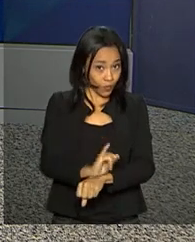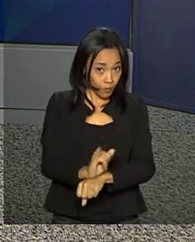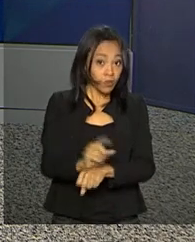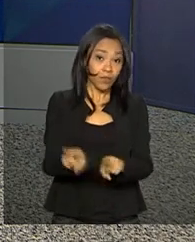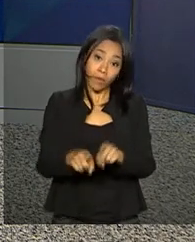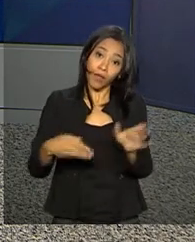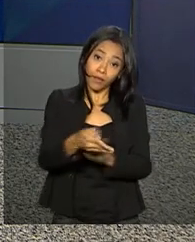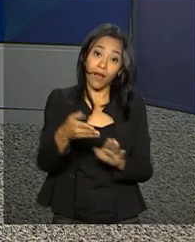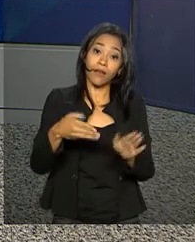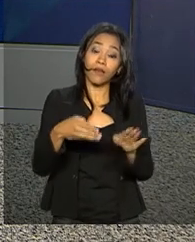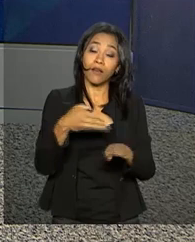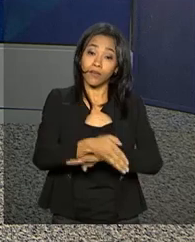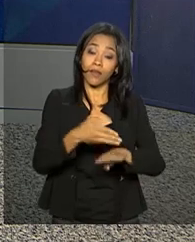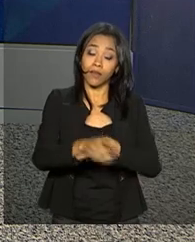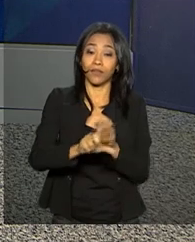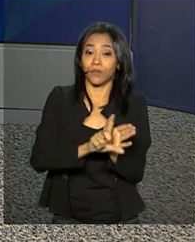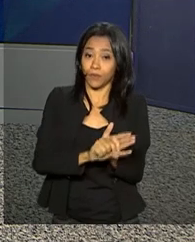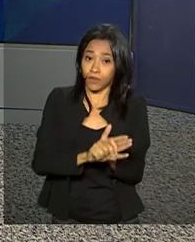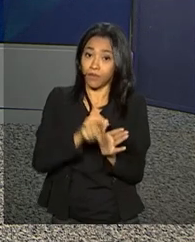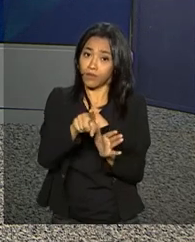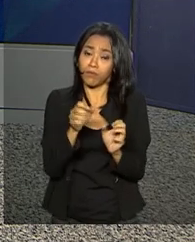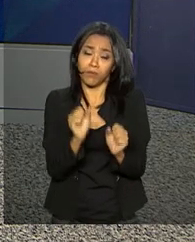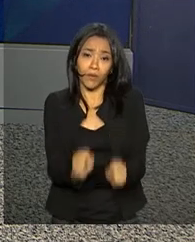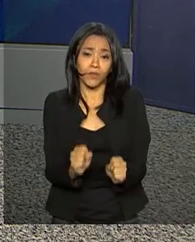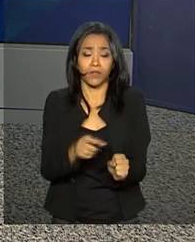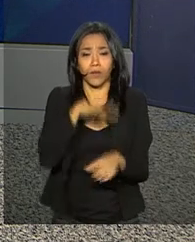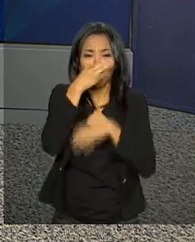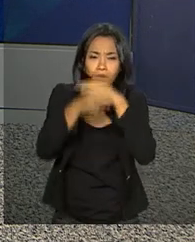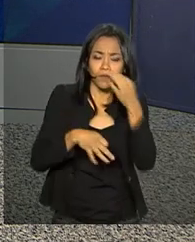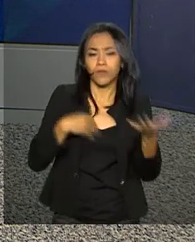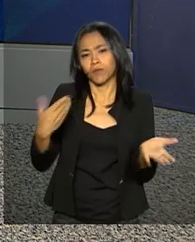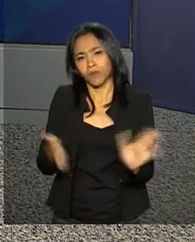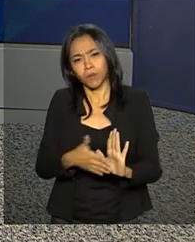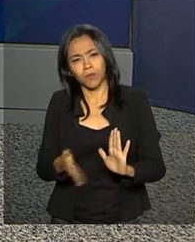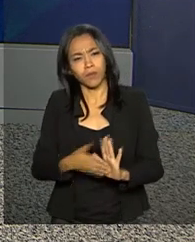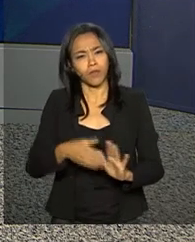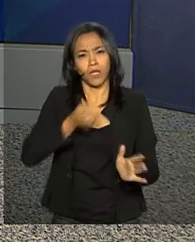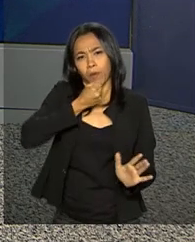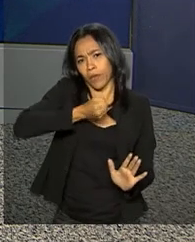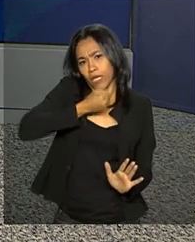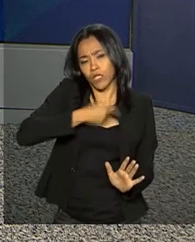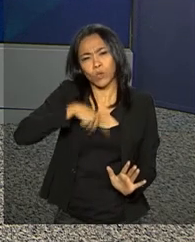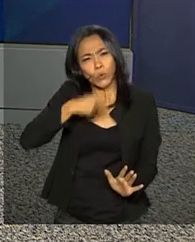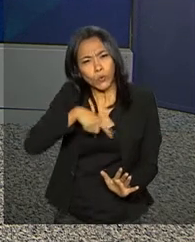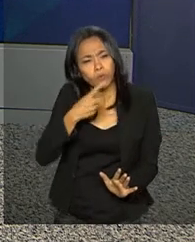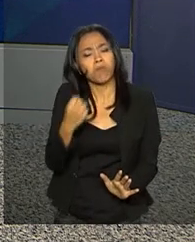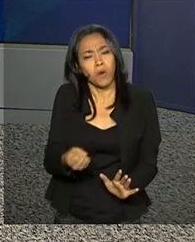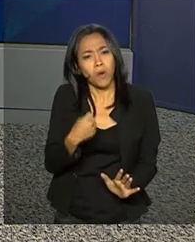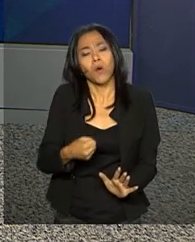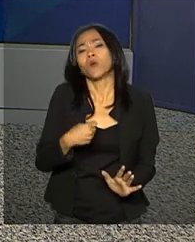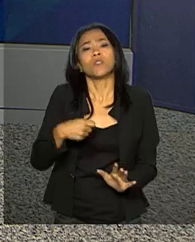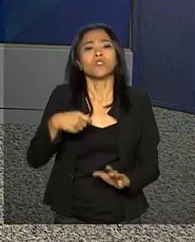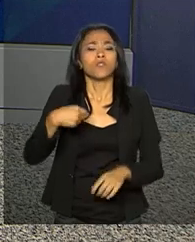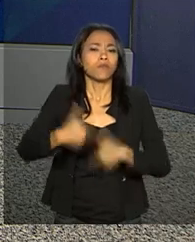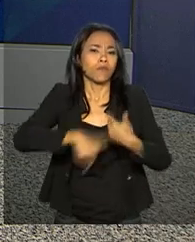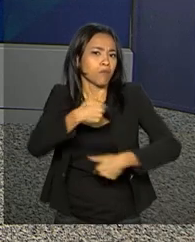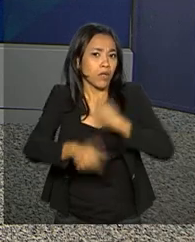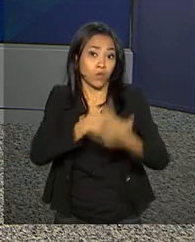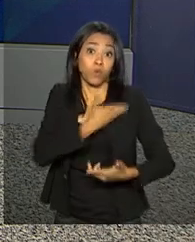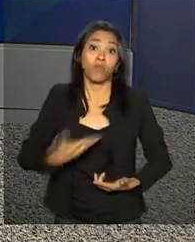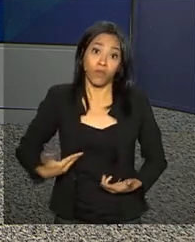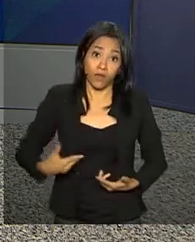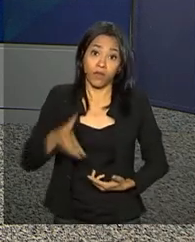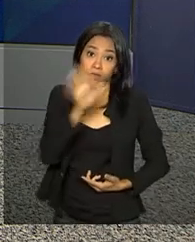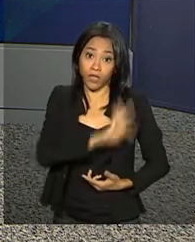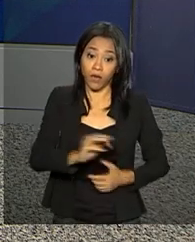Acesse também o nosso perfil no Twitter. Você pode mandar sugestões de reportagens e dúvidas sobre programas e ações do governo federal para